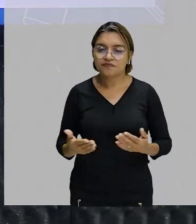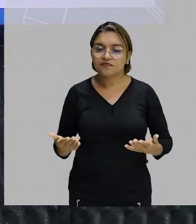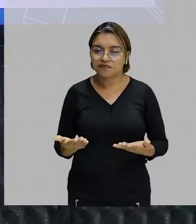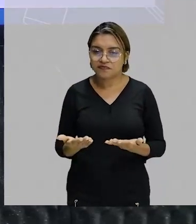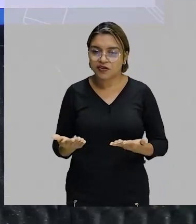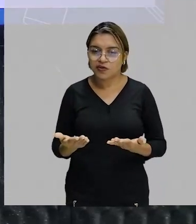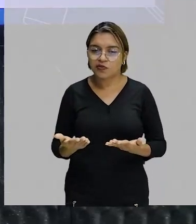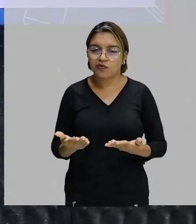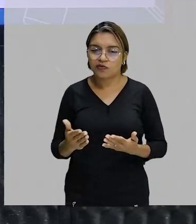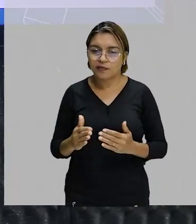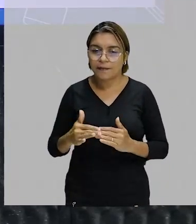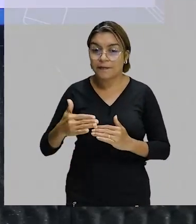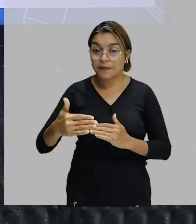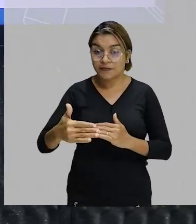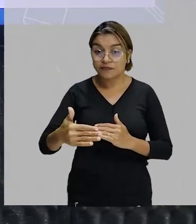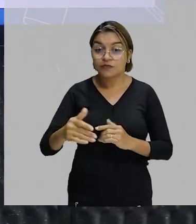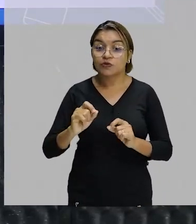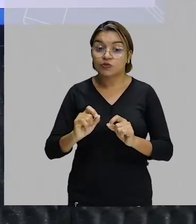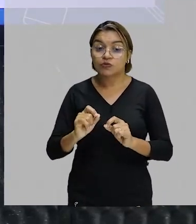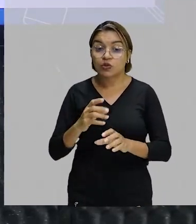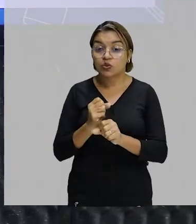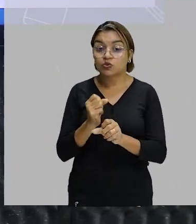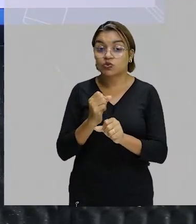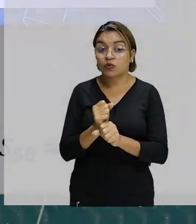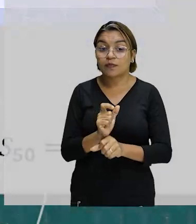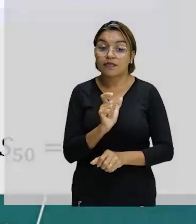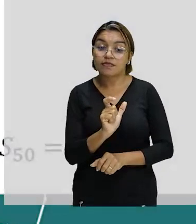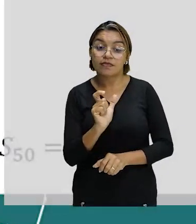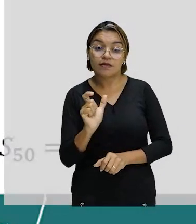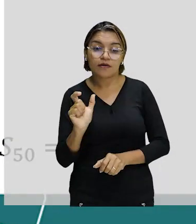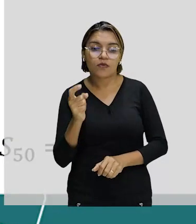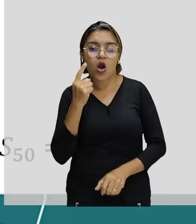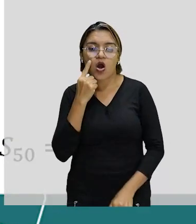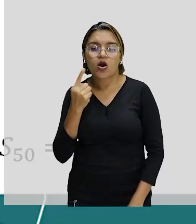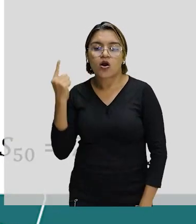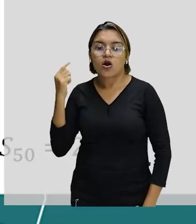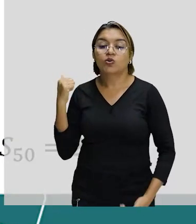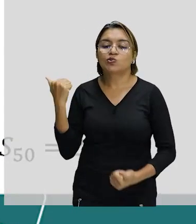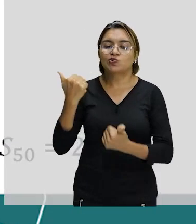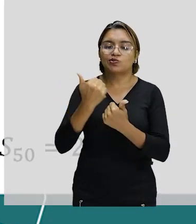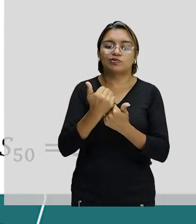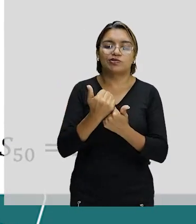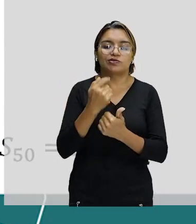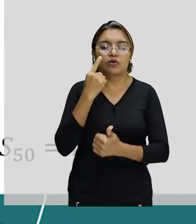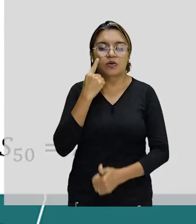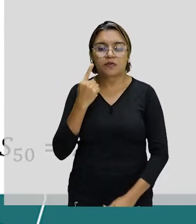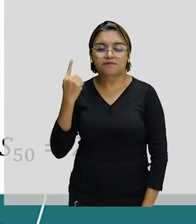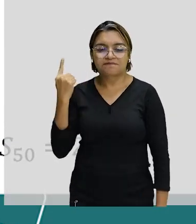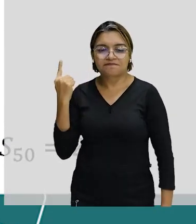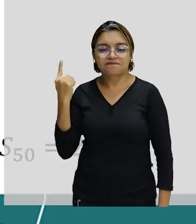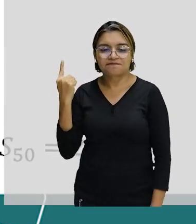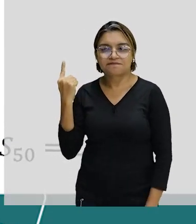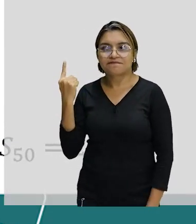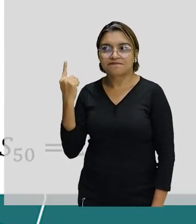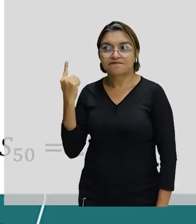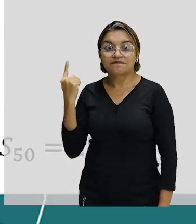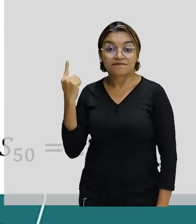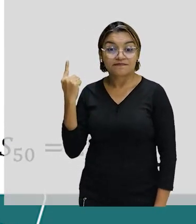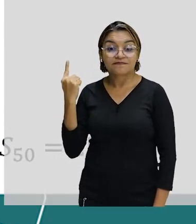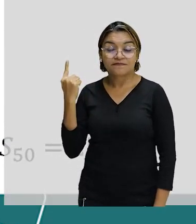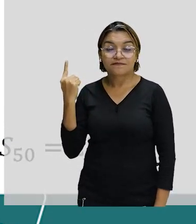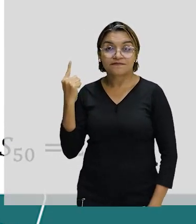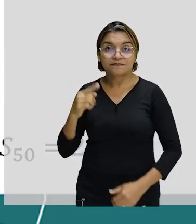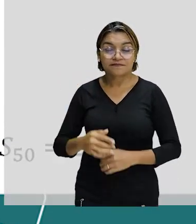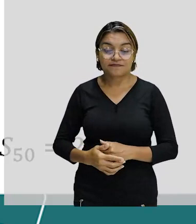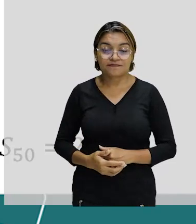Agora sim eu vou para a soma dos termos. Na soma dos termos, eu já estou substituindo ó, A1 mais A50 vezes 50 dividido